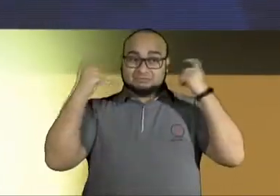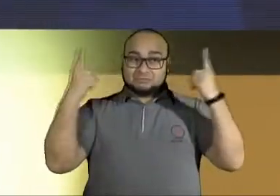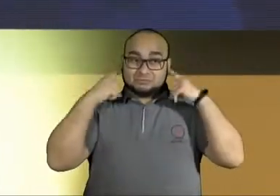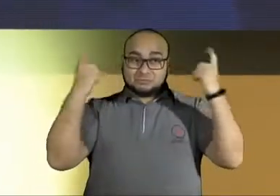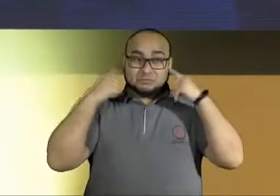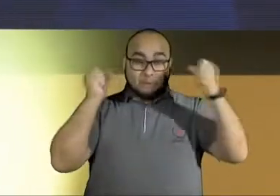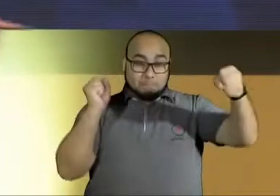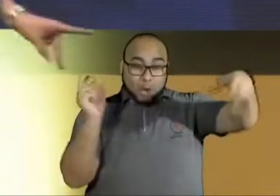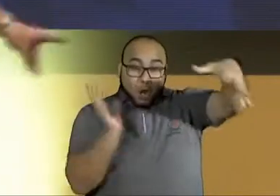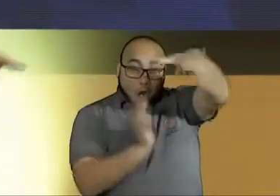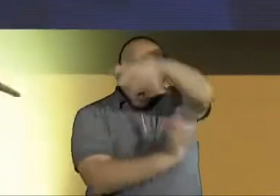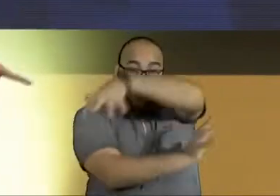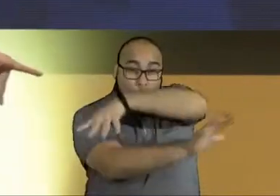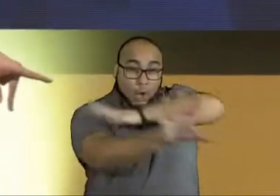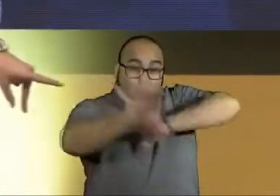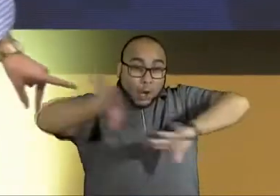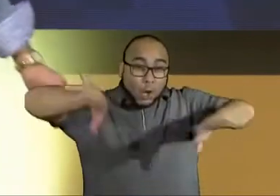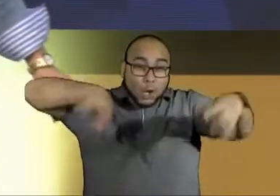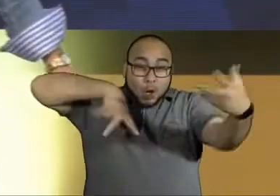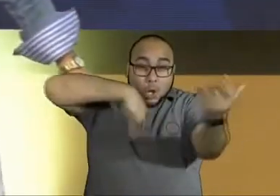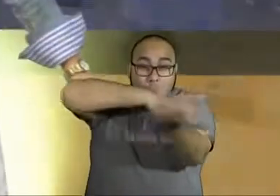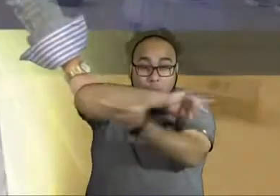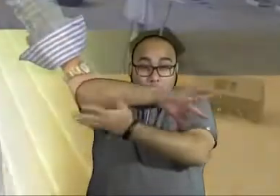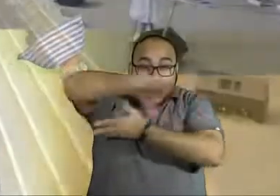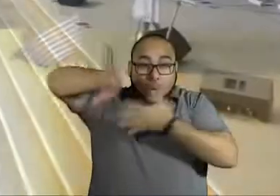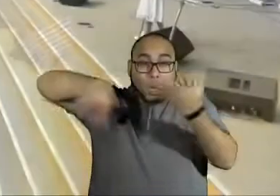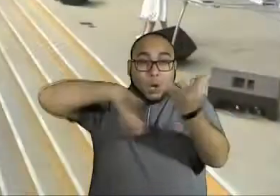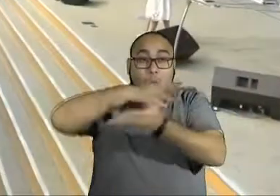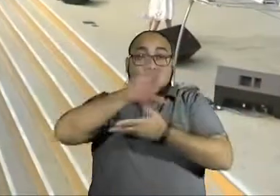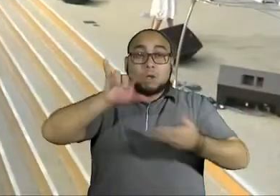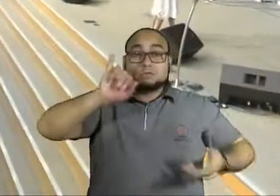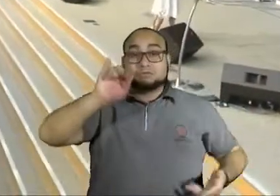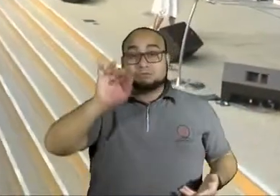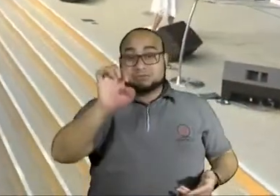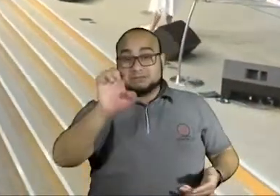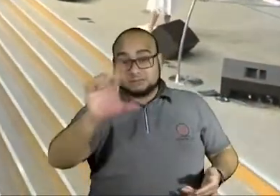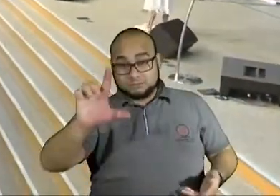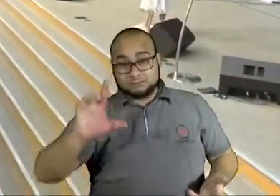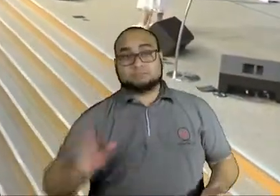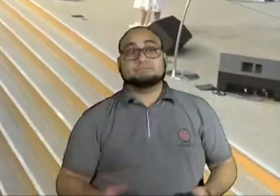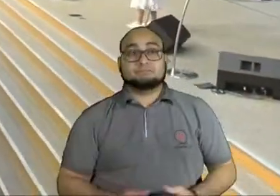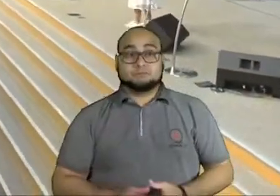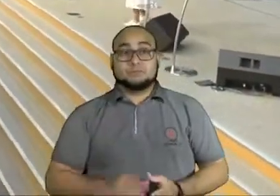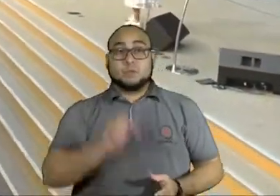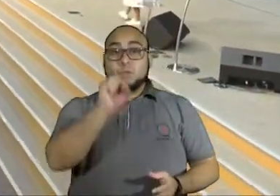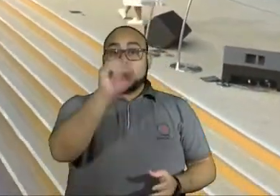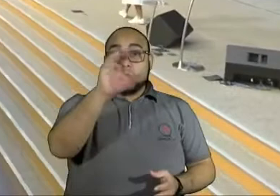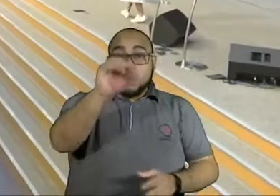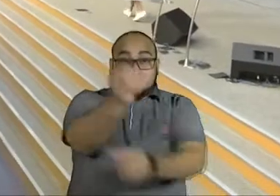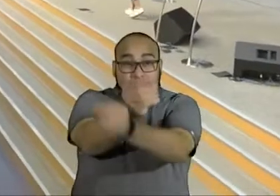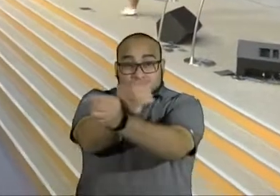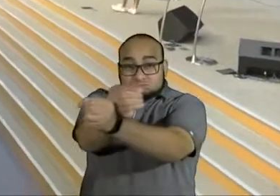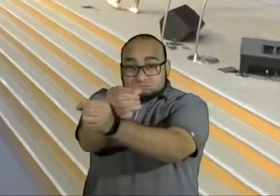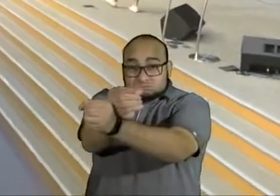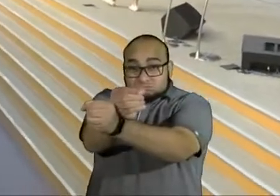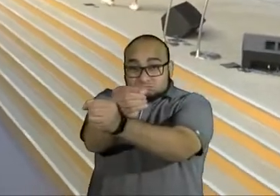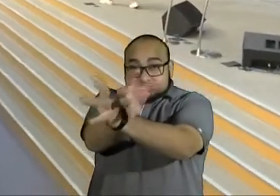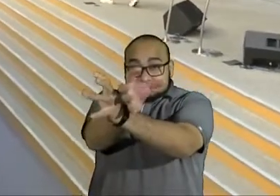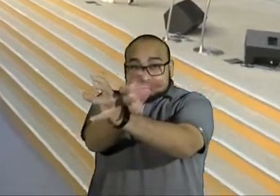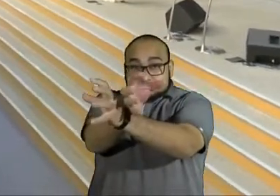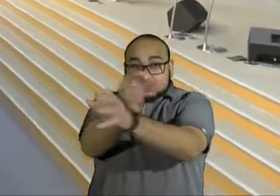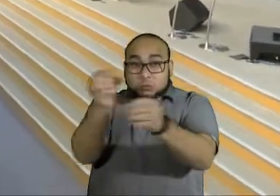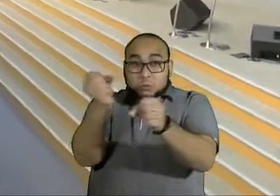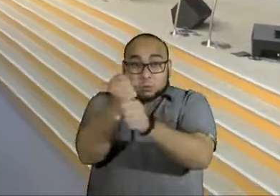muito grande naquele vale. Ossos foram se juntando aos seus ossos. Se Ezequiel chegasse